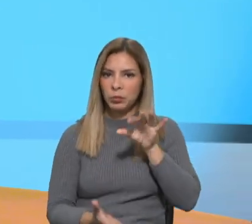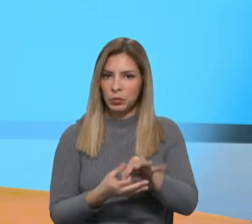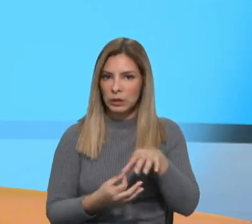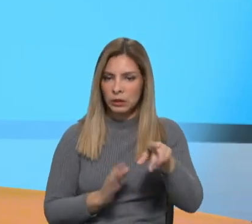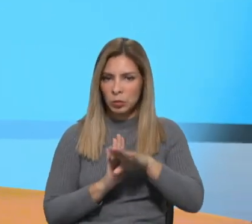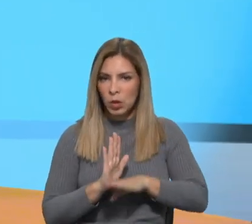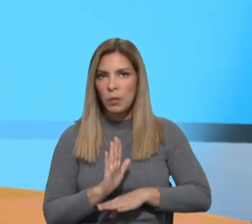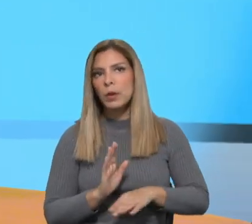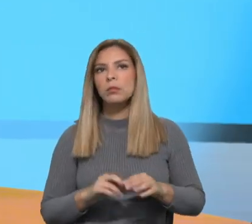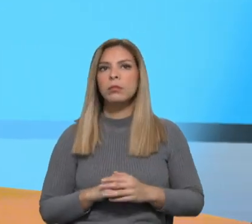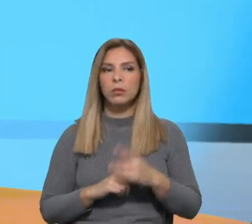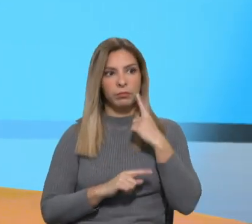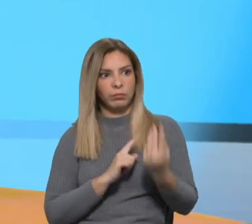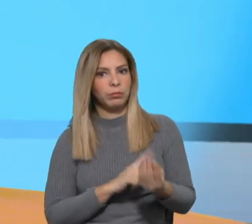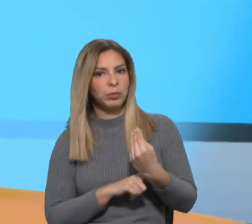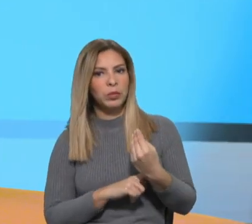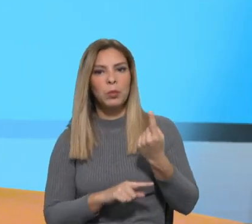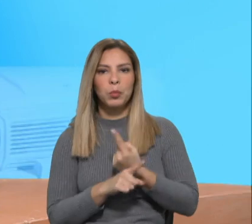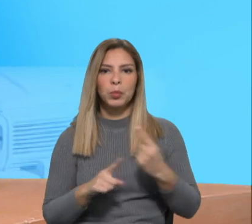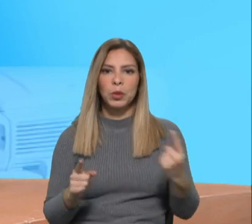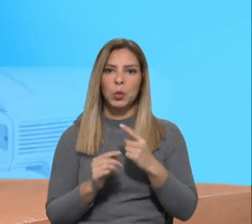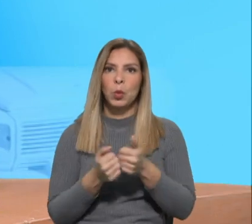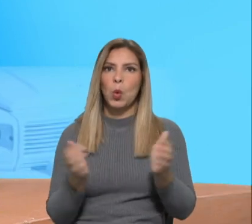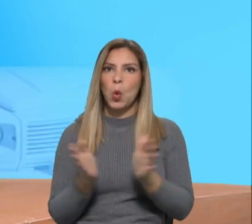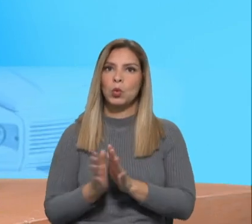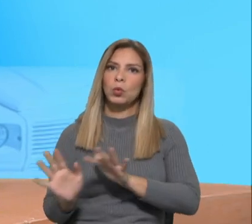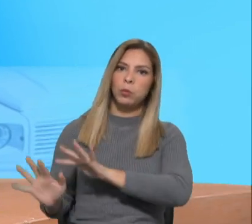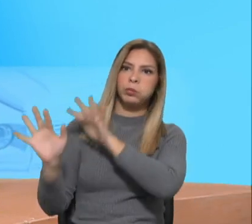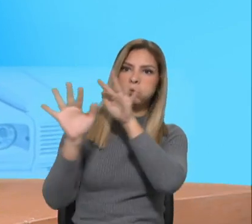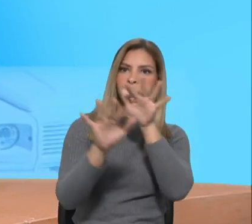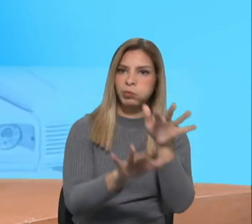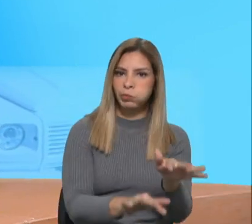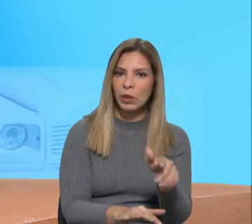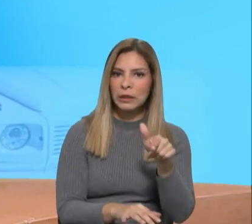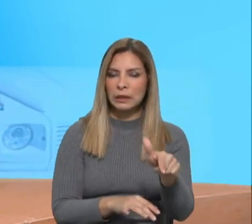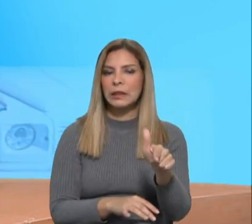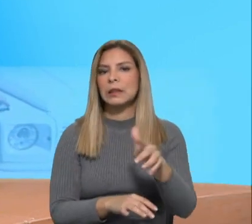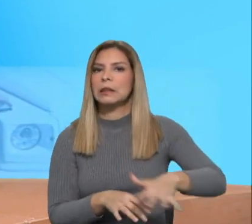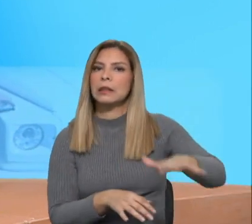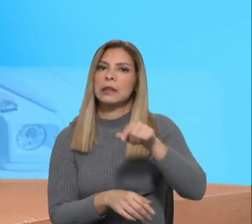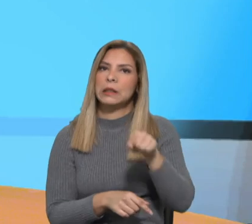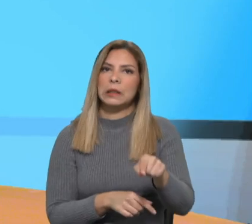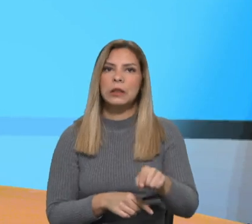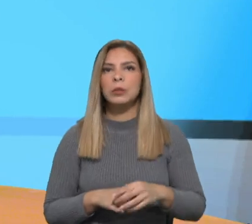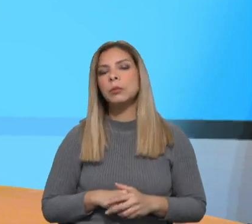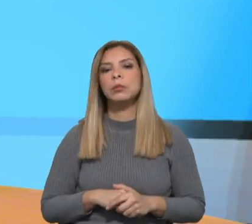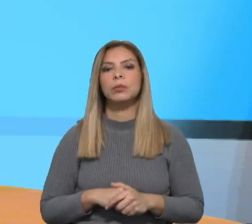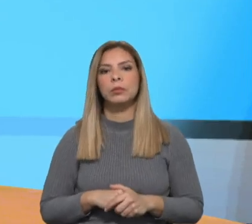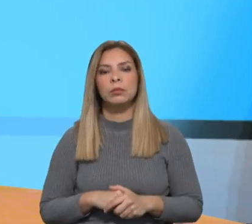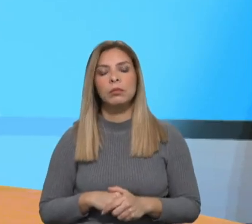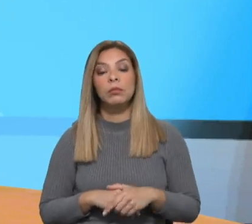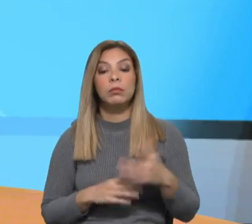experiência original, o facto de toda a redação se deslocar a este acontecimento. De